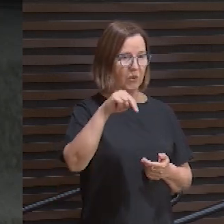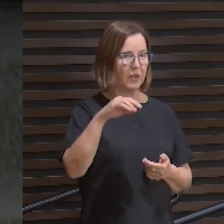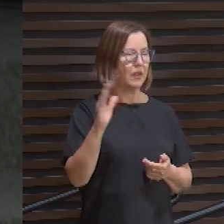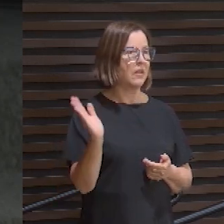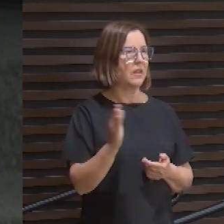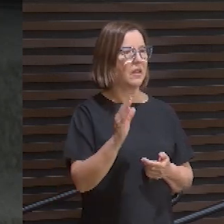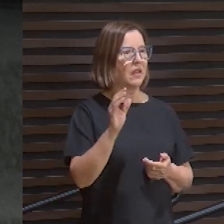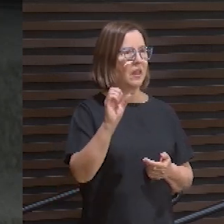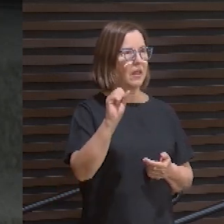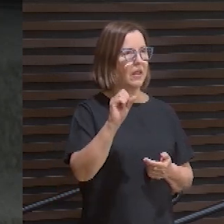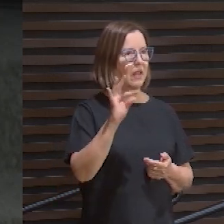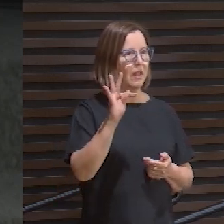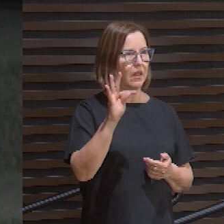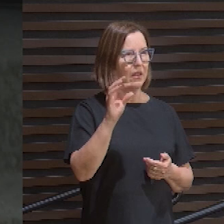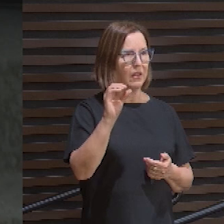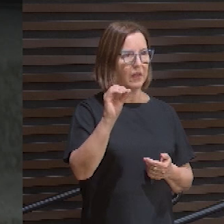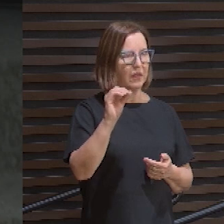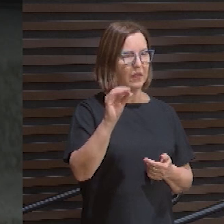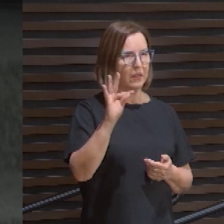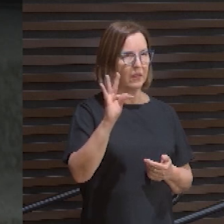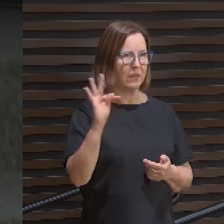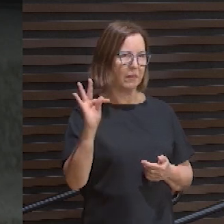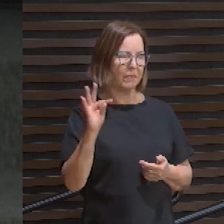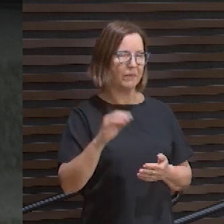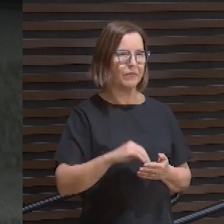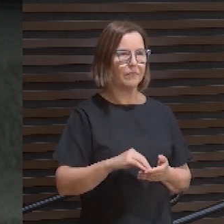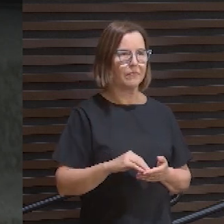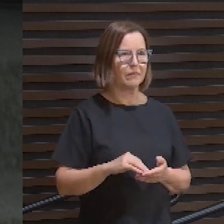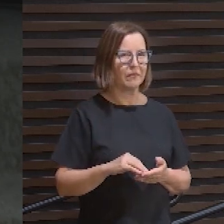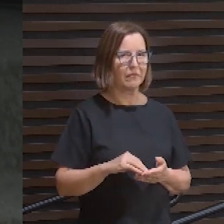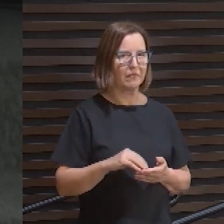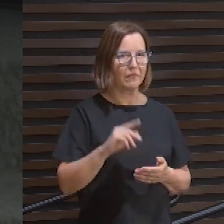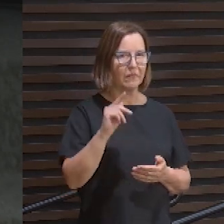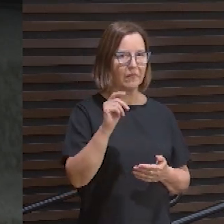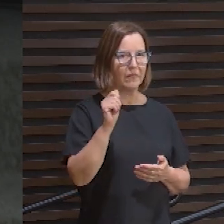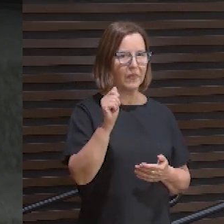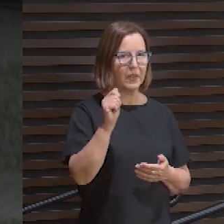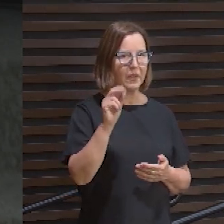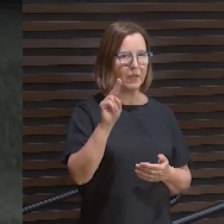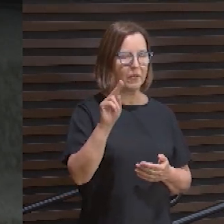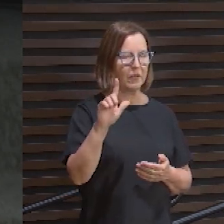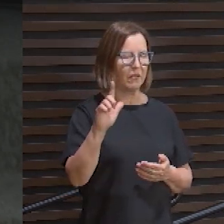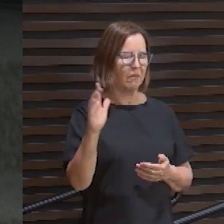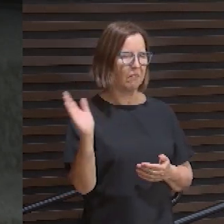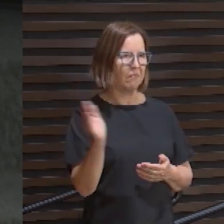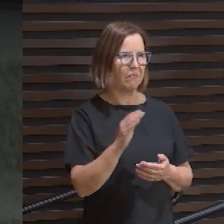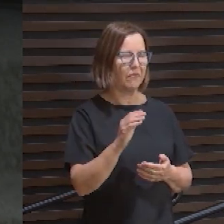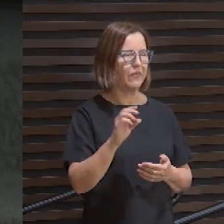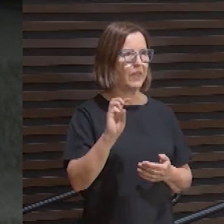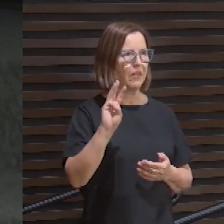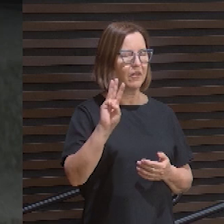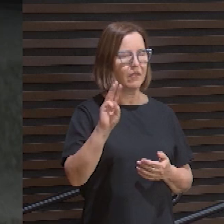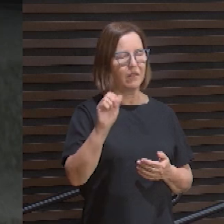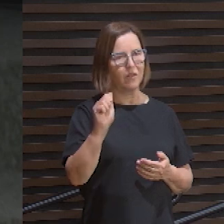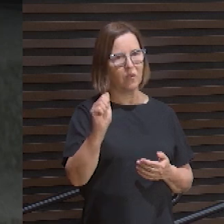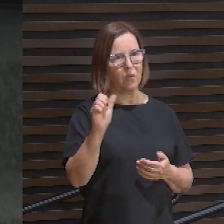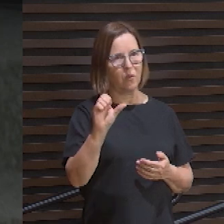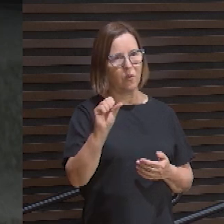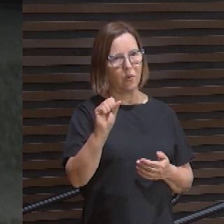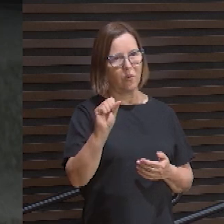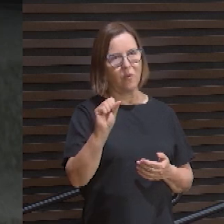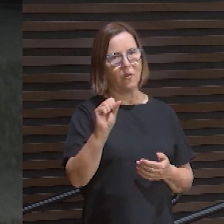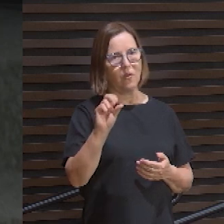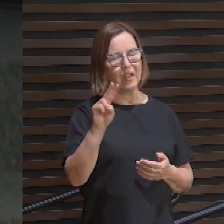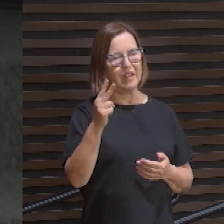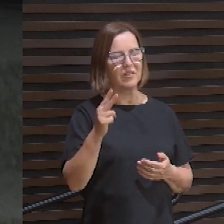R.C. Sproul, Paul Walsh, e aí está cheio de gente. Paul Walsh diz assim, a cruz